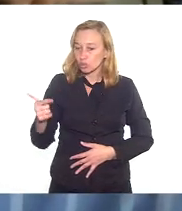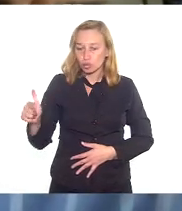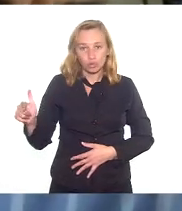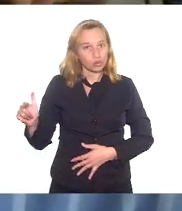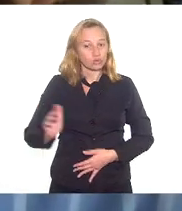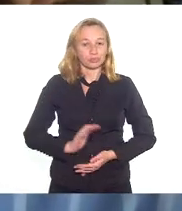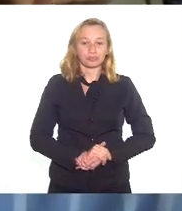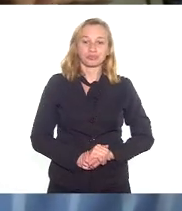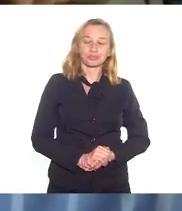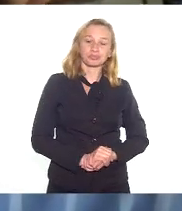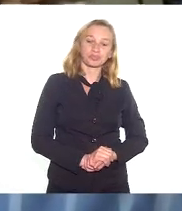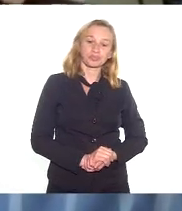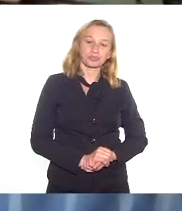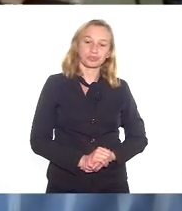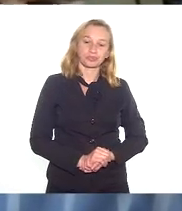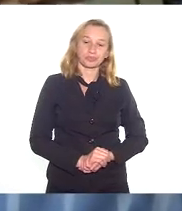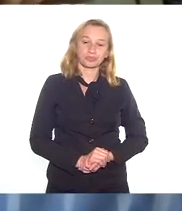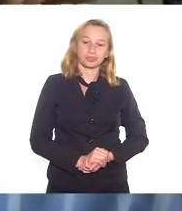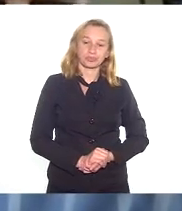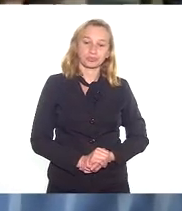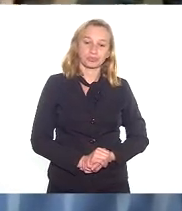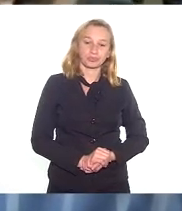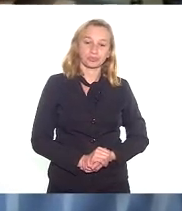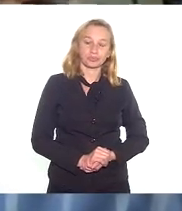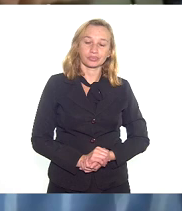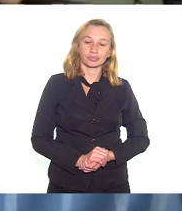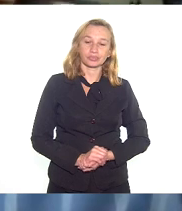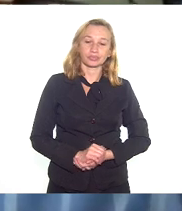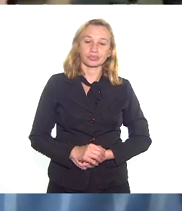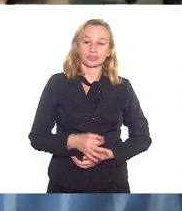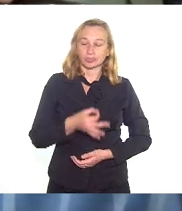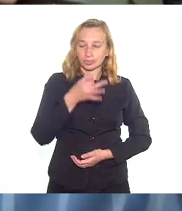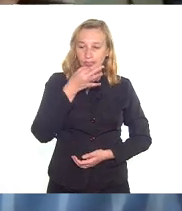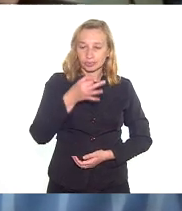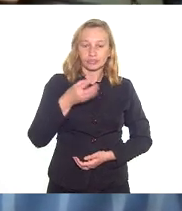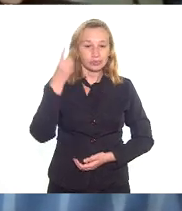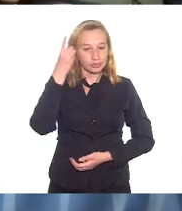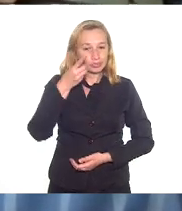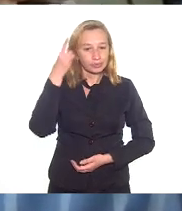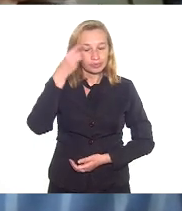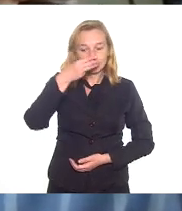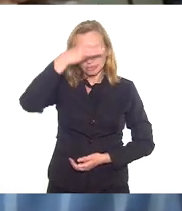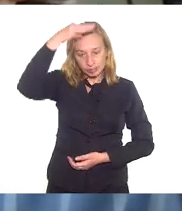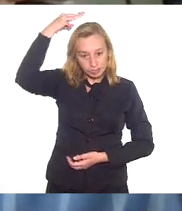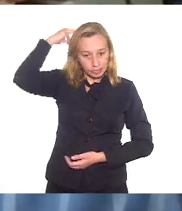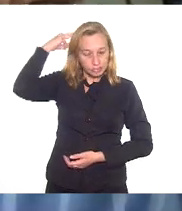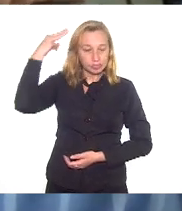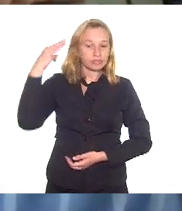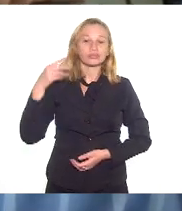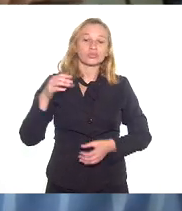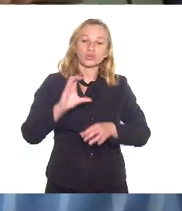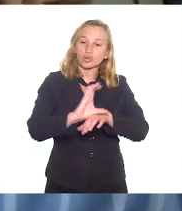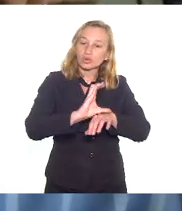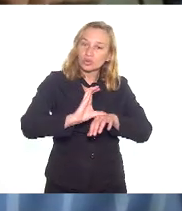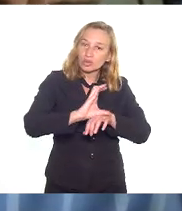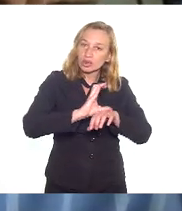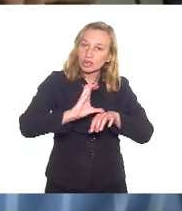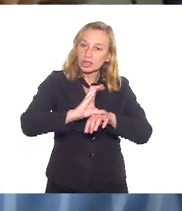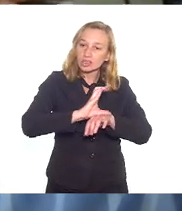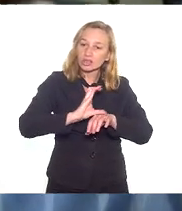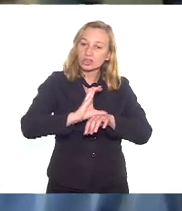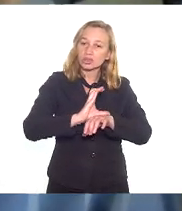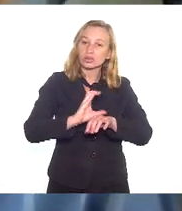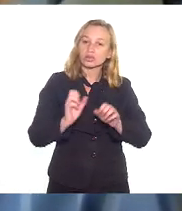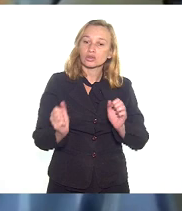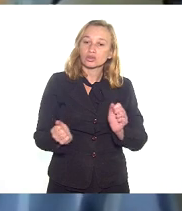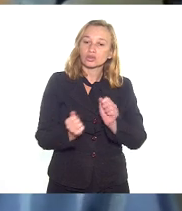reproduzindo o parecer do deputado Márcio Pacheco, lá já o parecer é dele, é pela